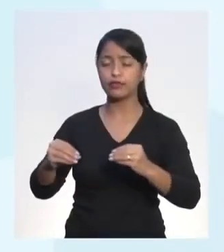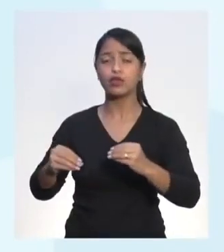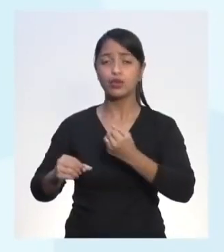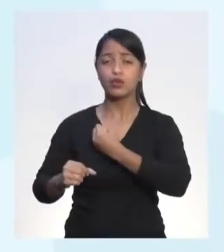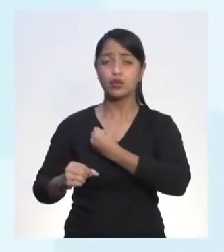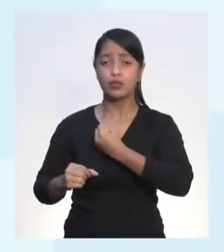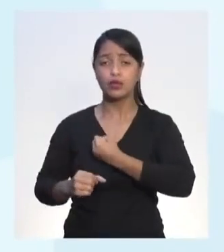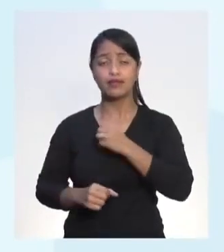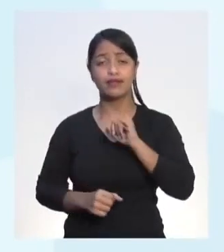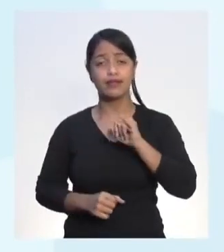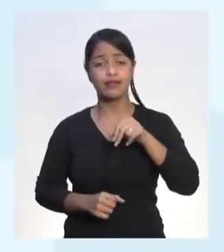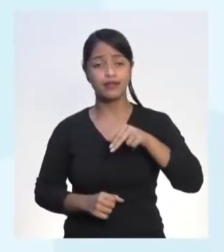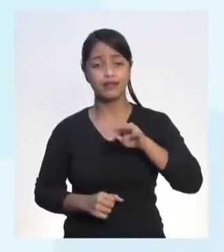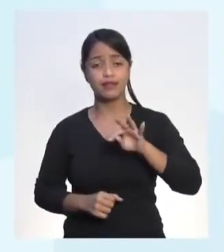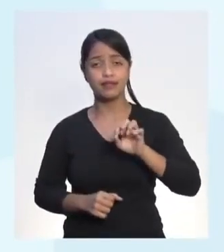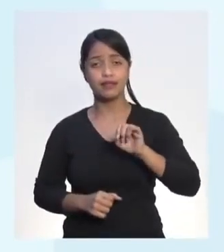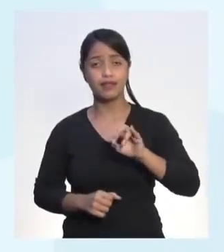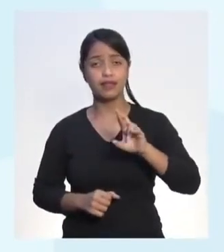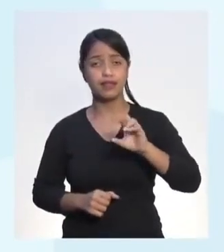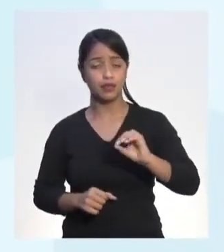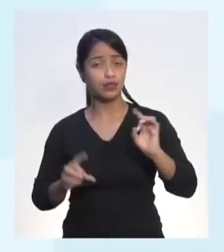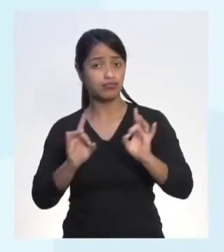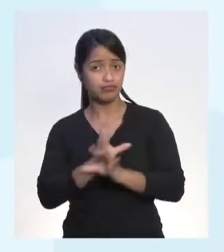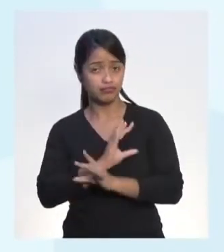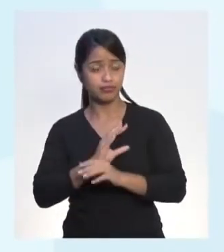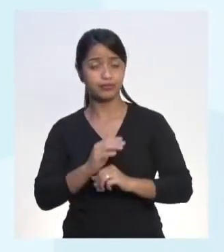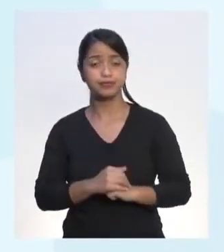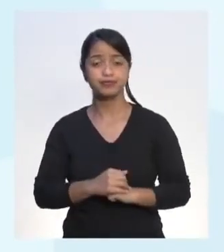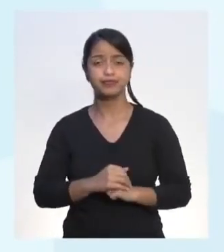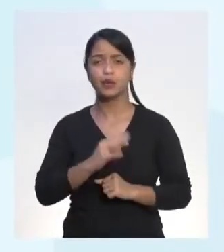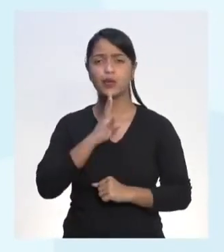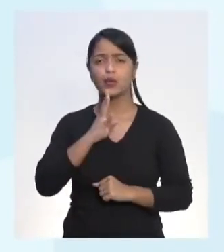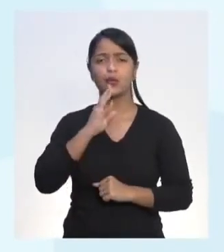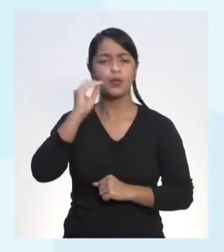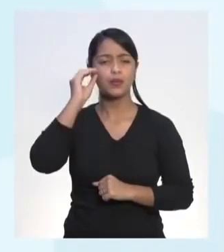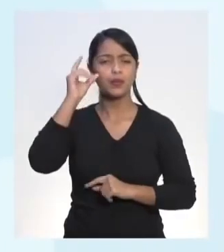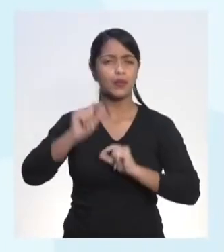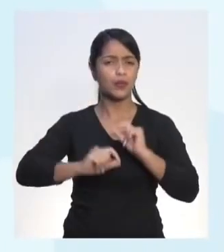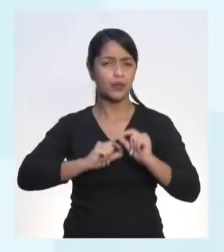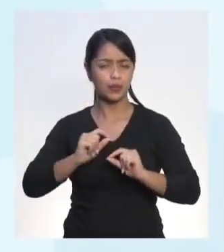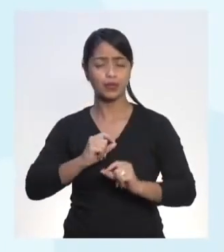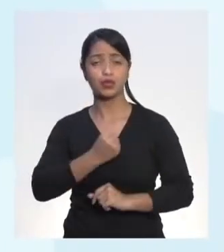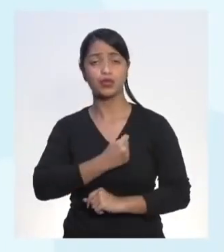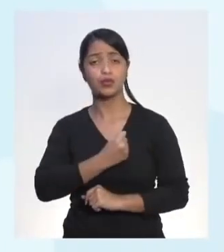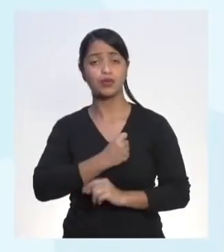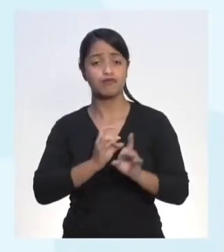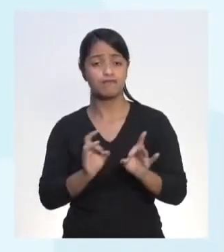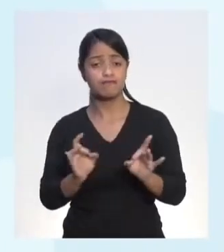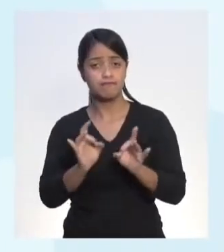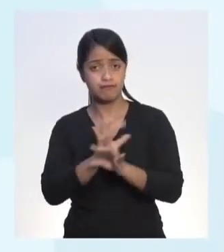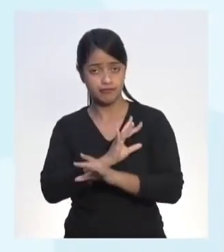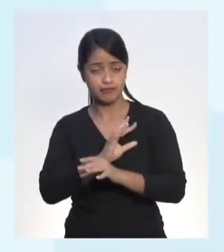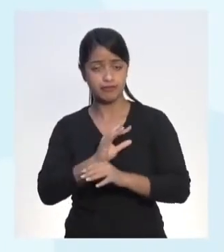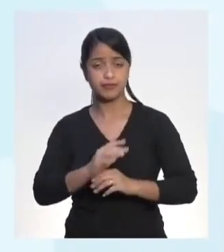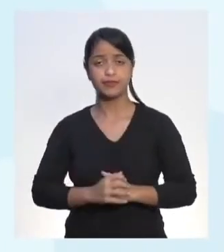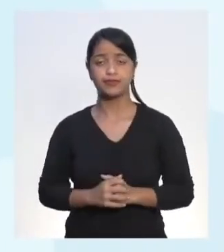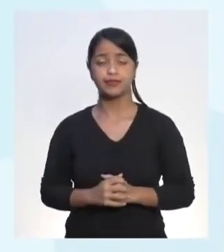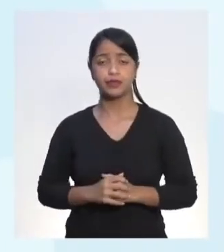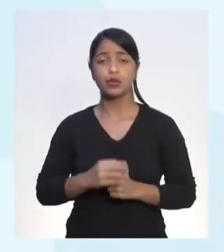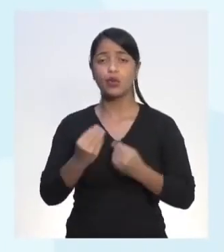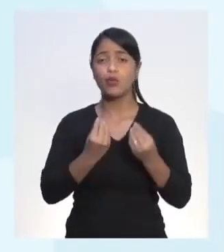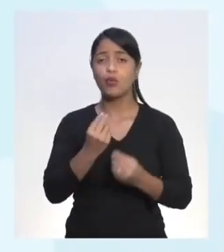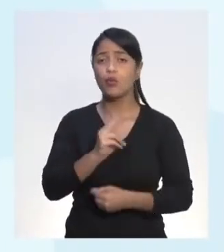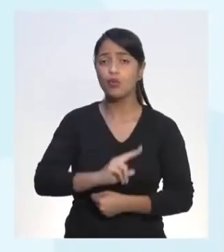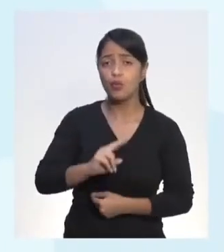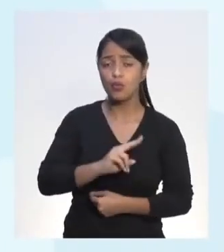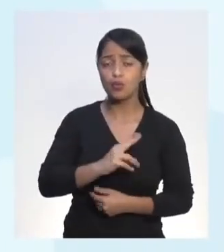inteiros. O objeto, né, de conhecimento, no caso, é números inteiros, uso, né, como nós utilizamos